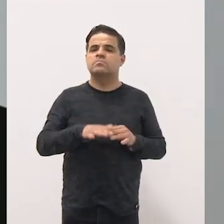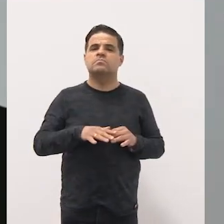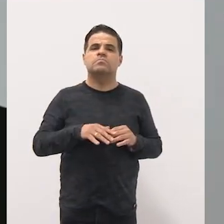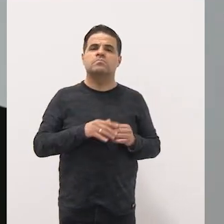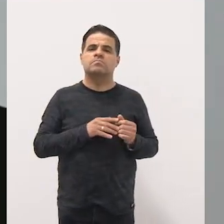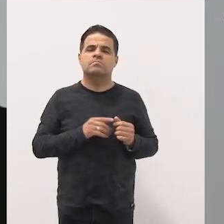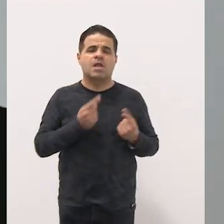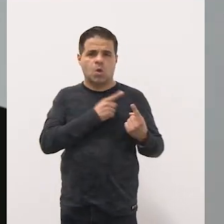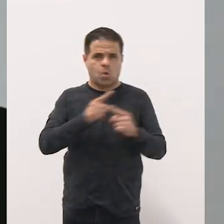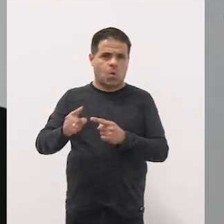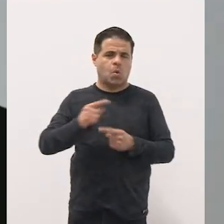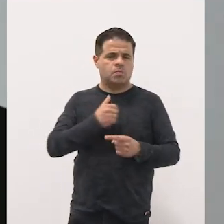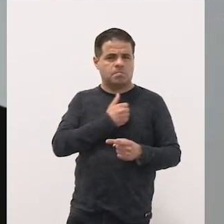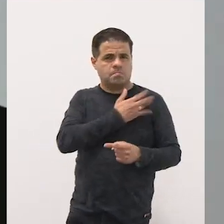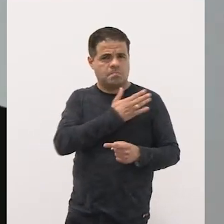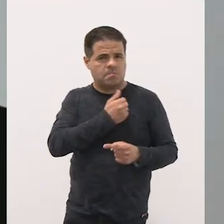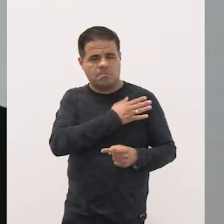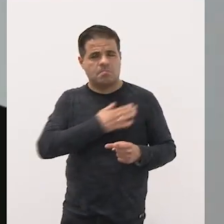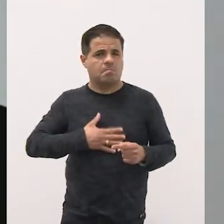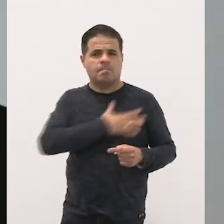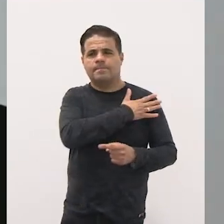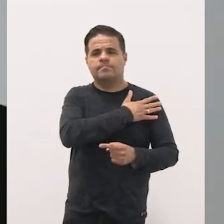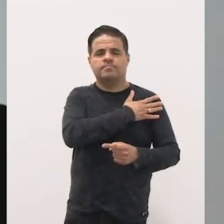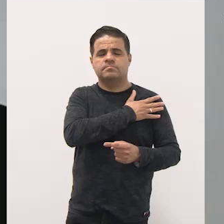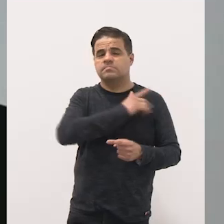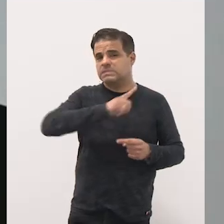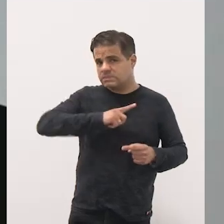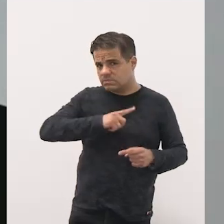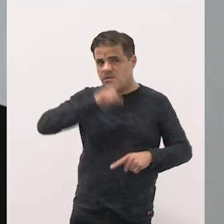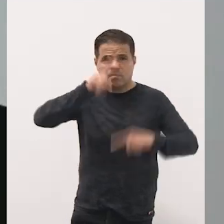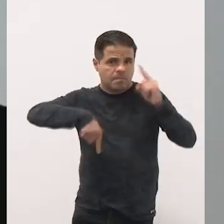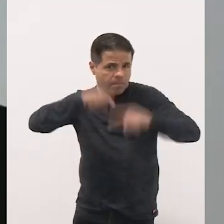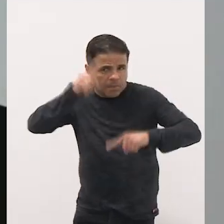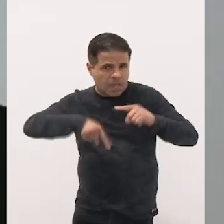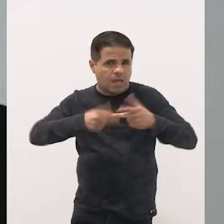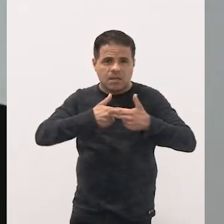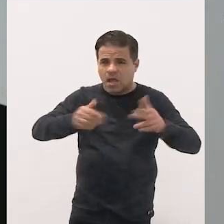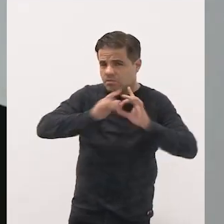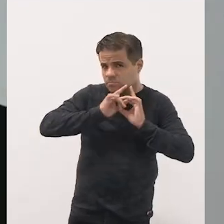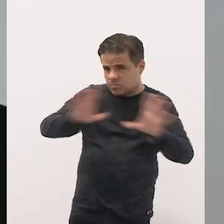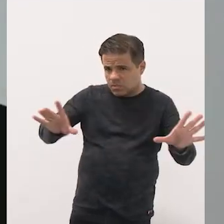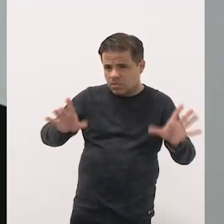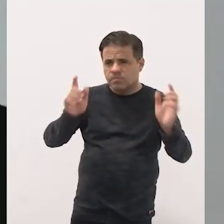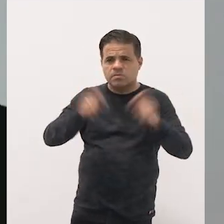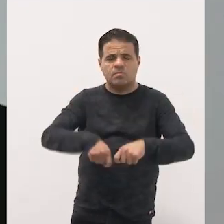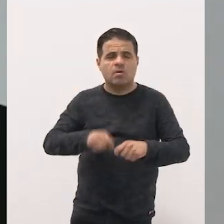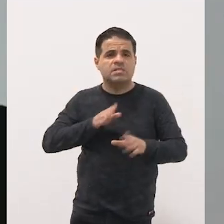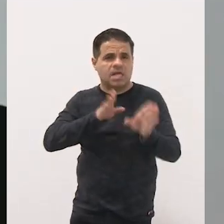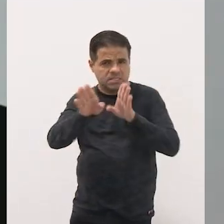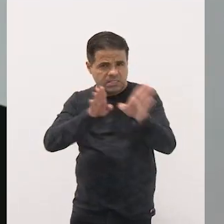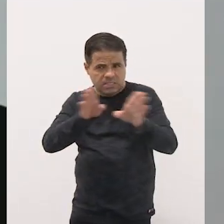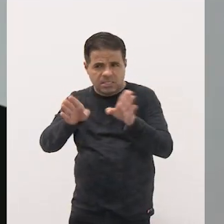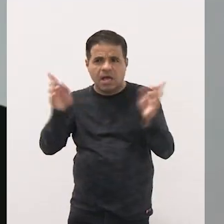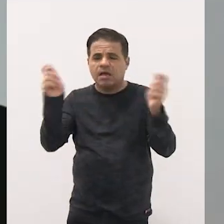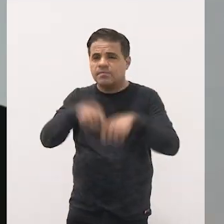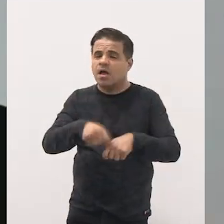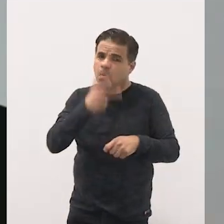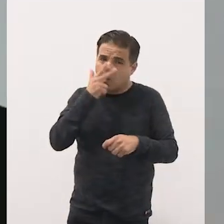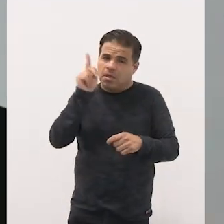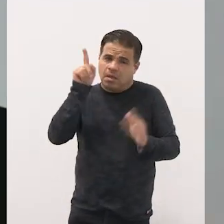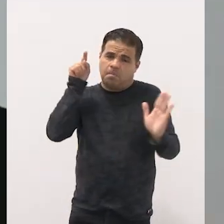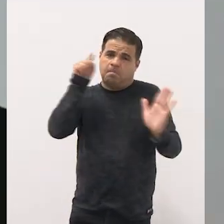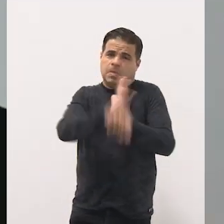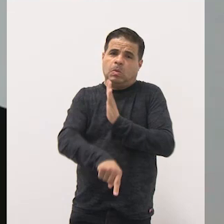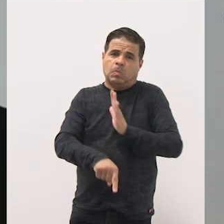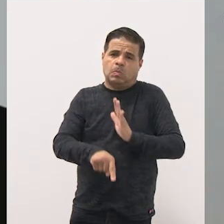derrubar preconceitos? Tem materiais disponíveis que possam ser acessados? Eu acho que é essa a